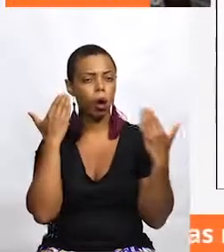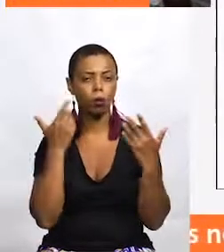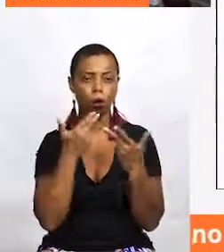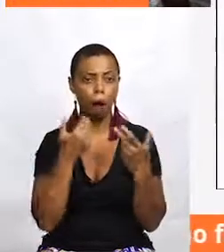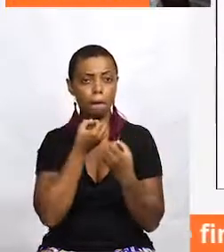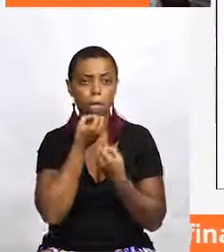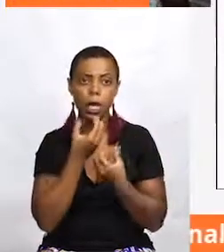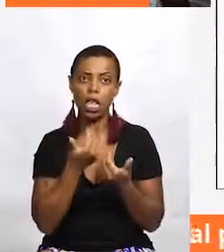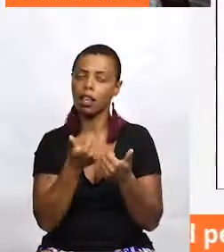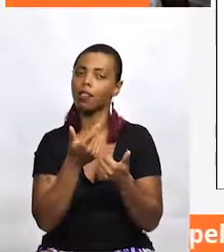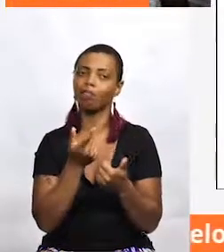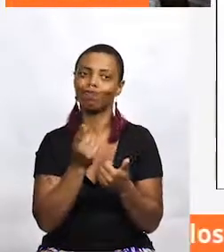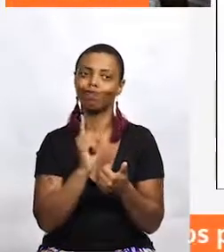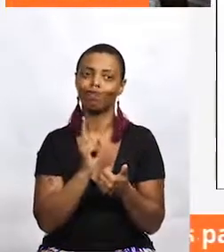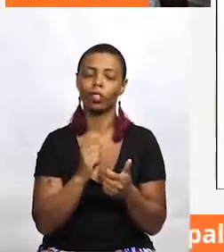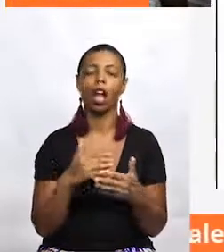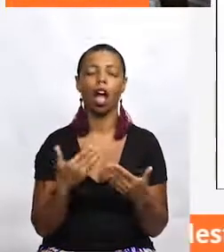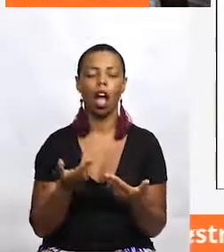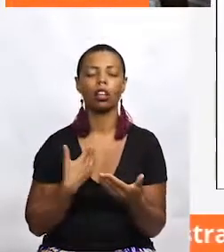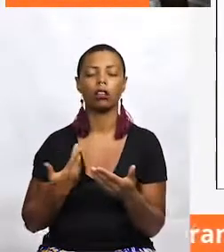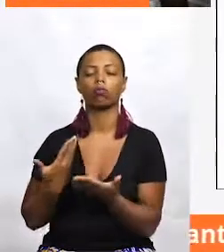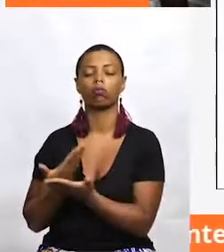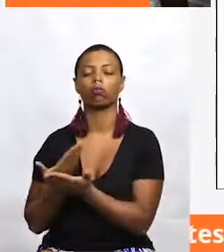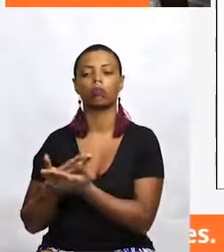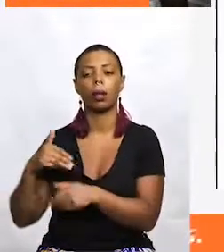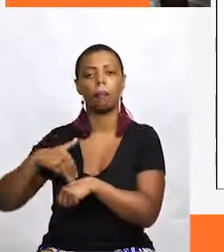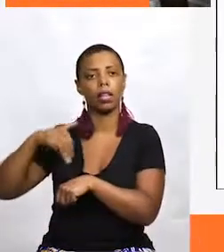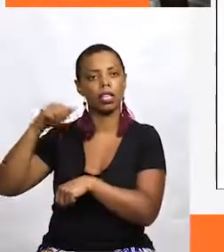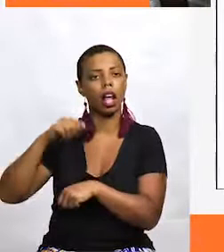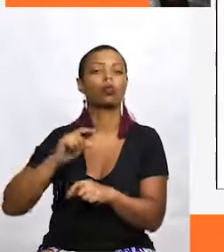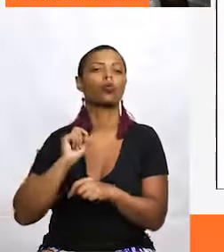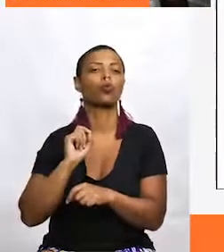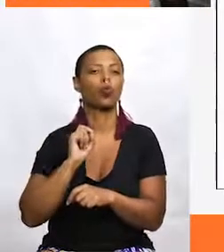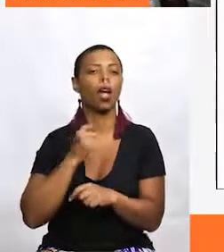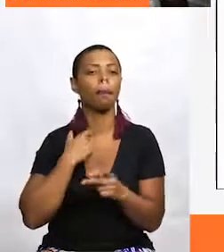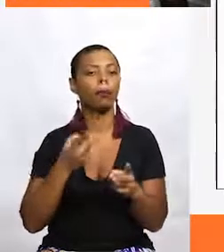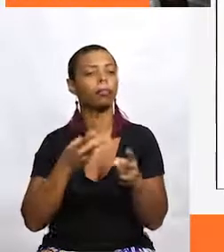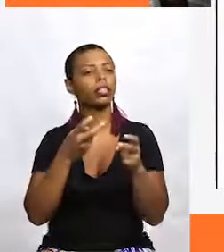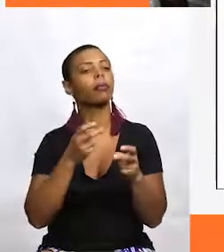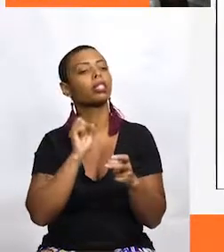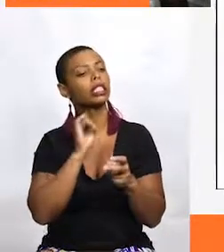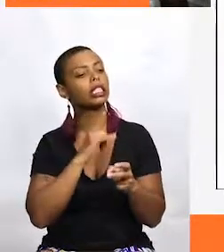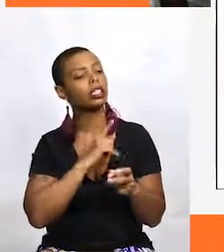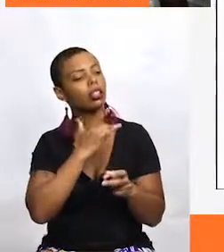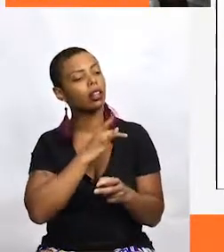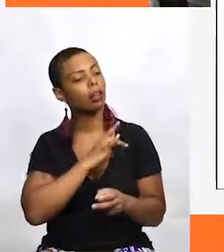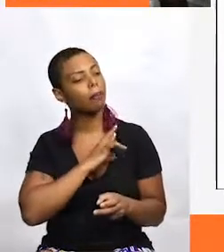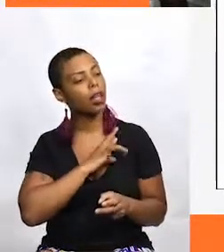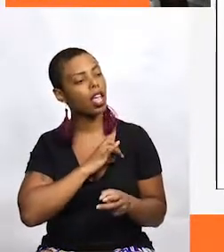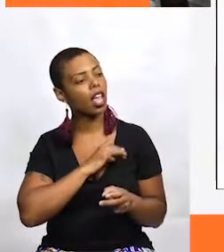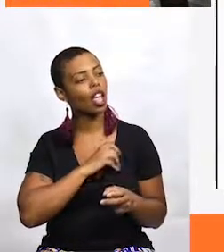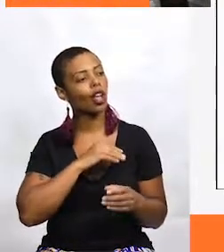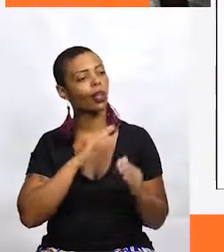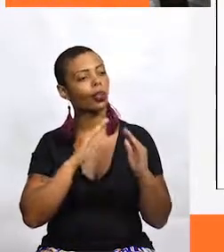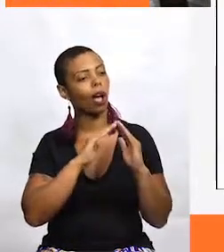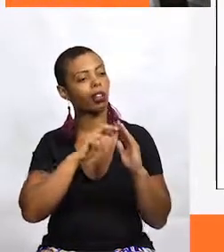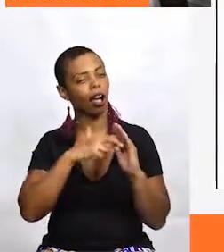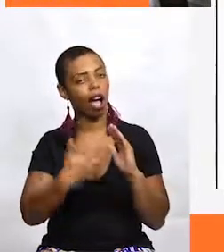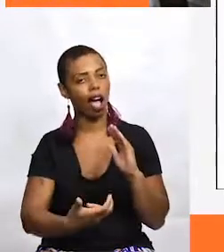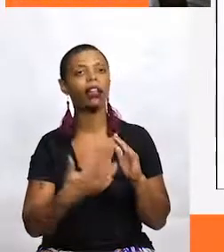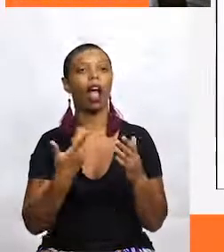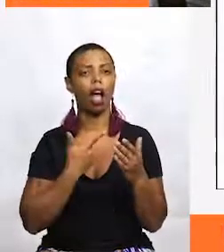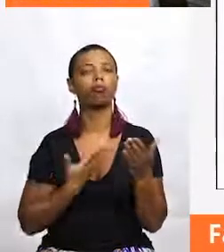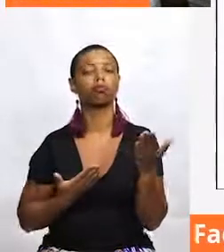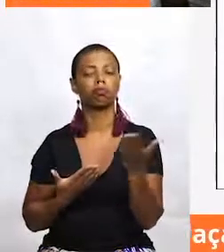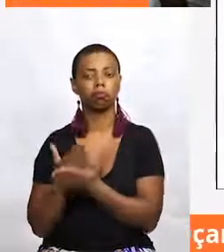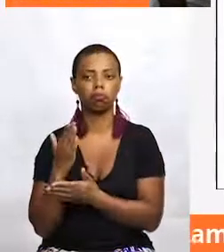E aí eu fiz um mestrado, meu mestrado, fui querendo verificar o medo de queda, validei o instrumento,